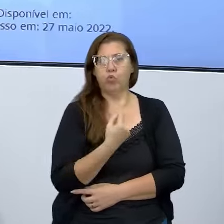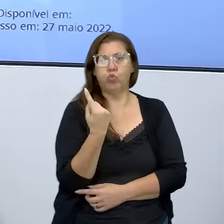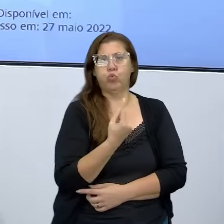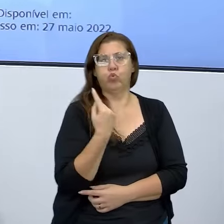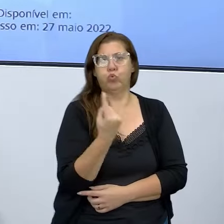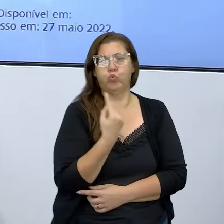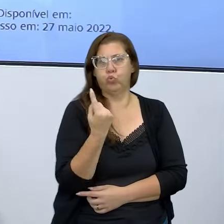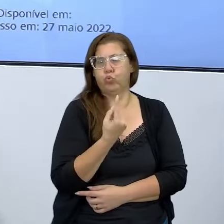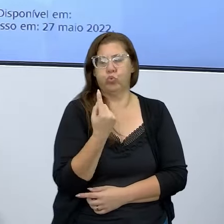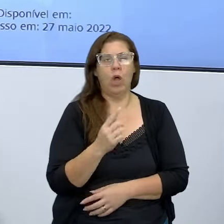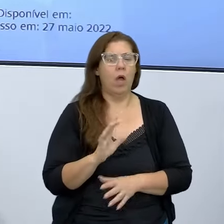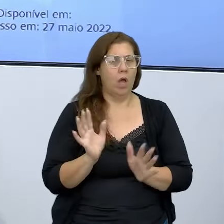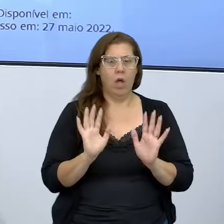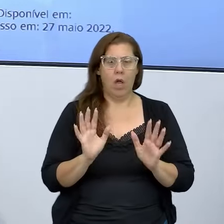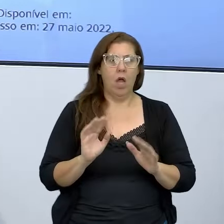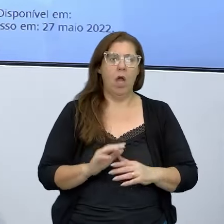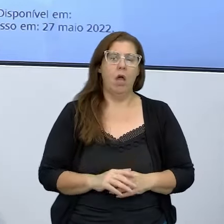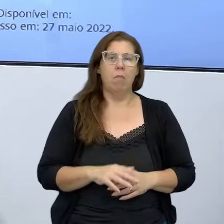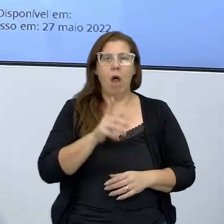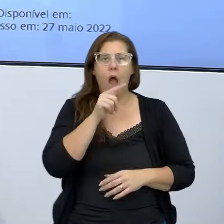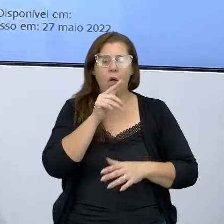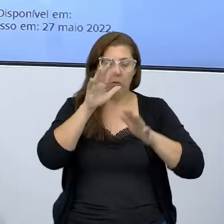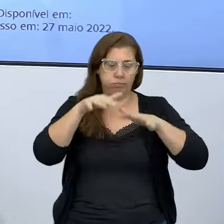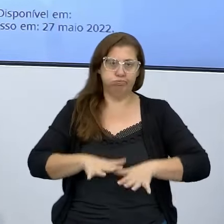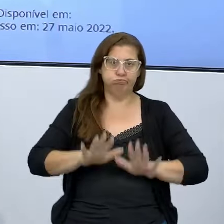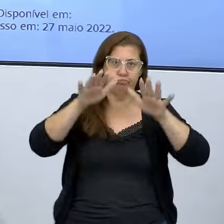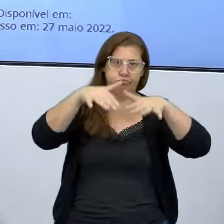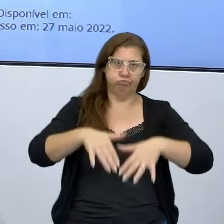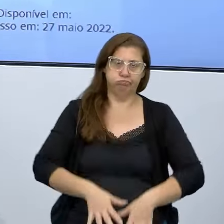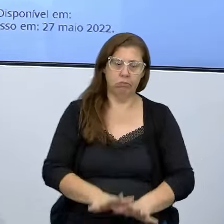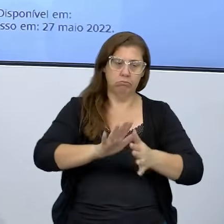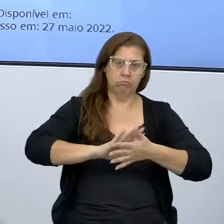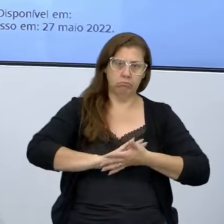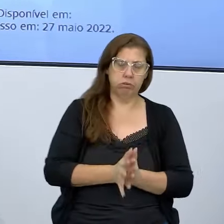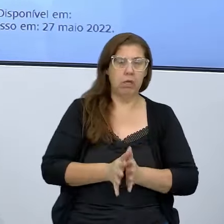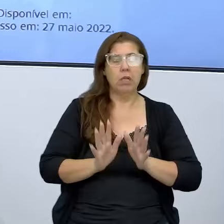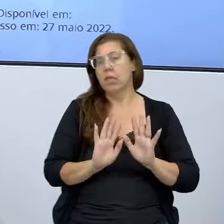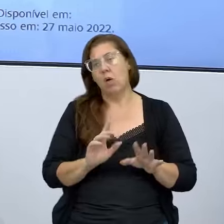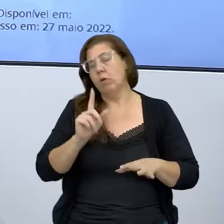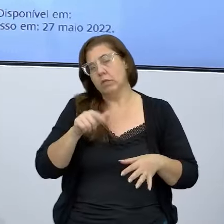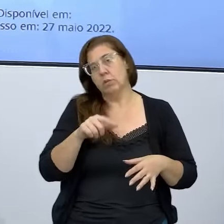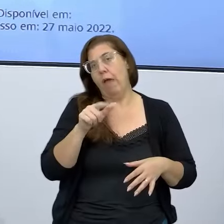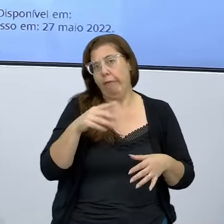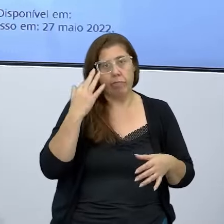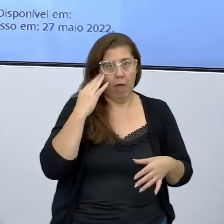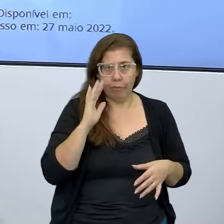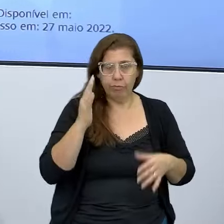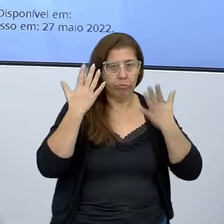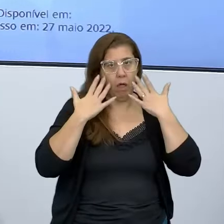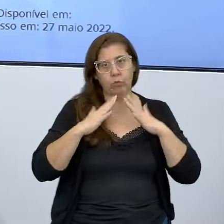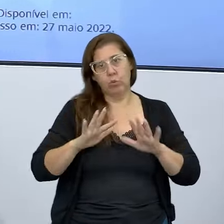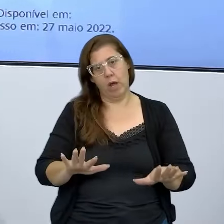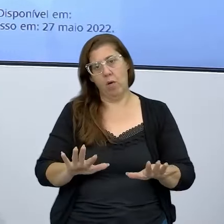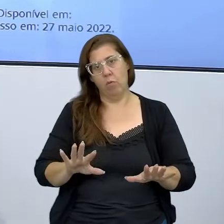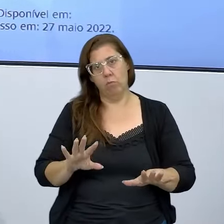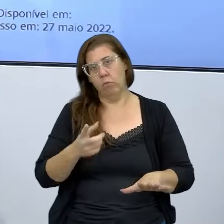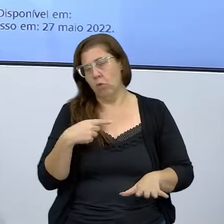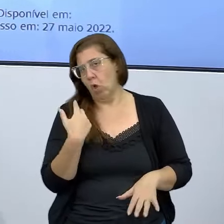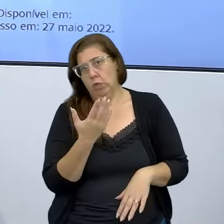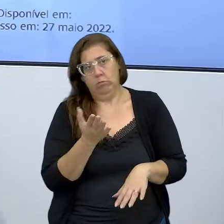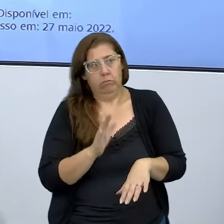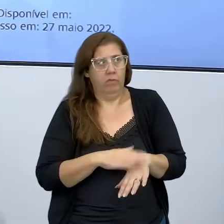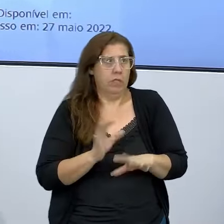tornado, tufão, tsunami e tal. Parte desses processos são processos naturais. Sendo assim, a gente realmente